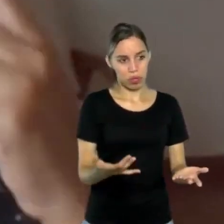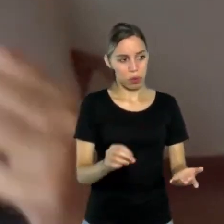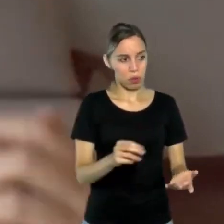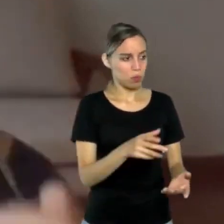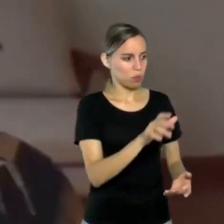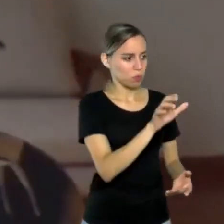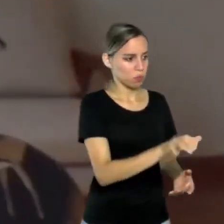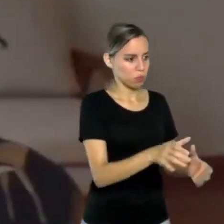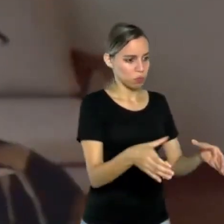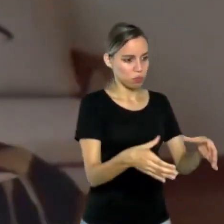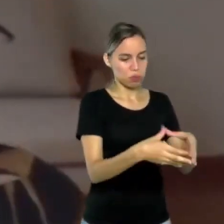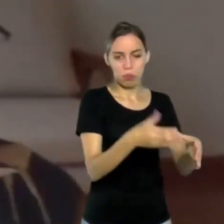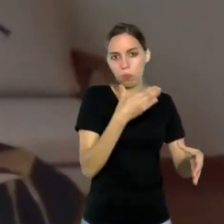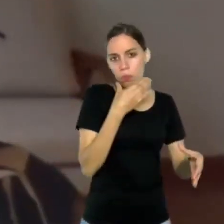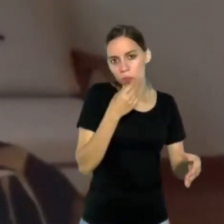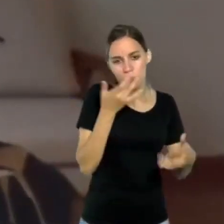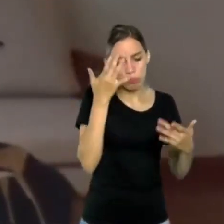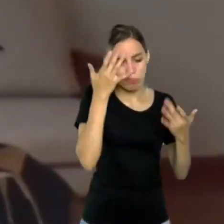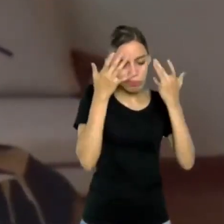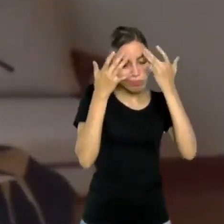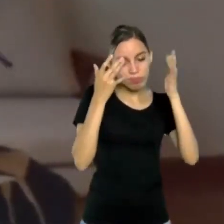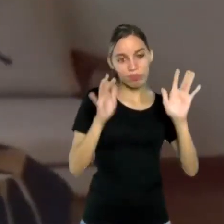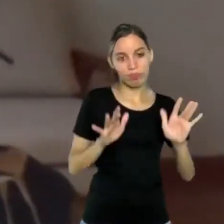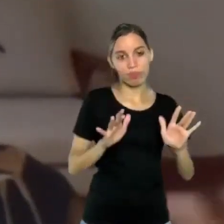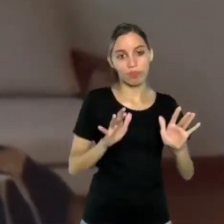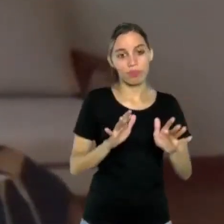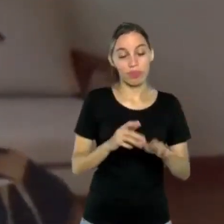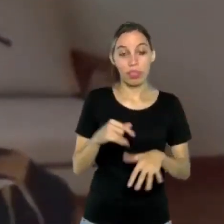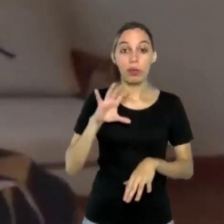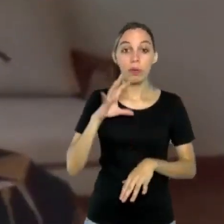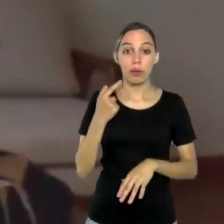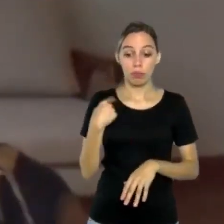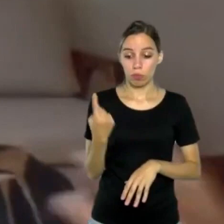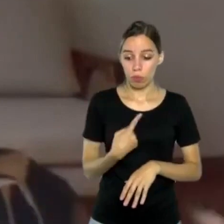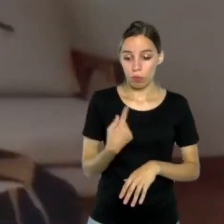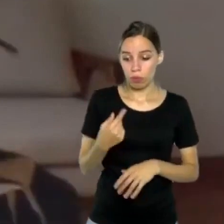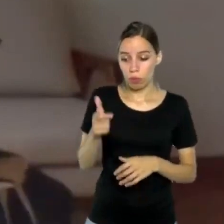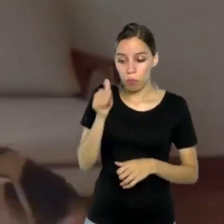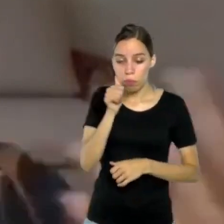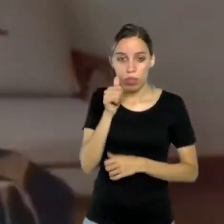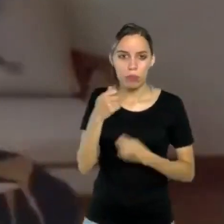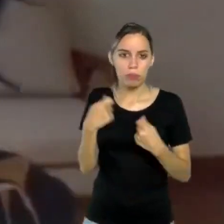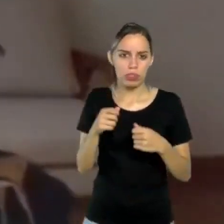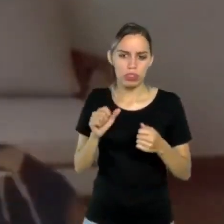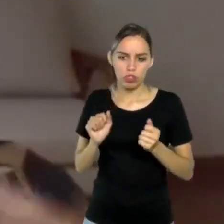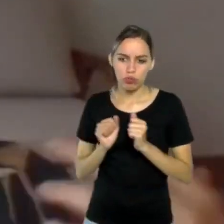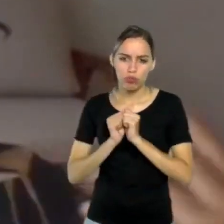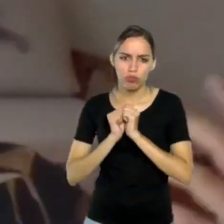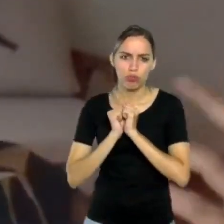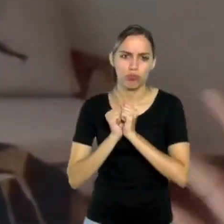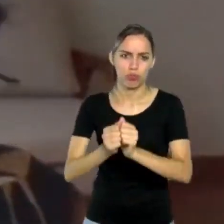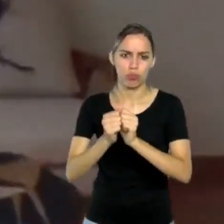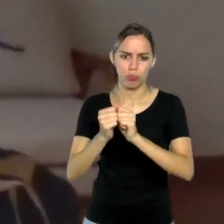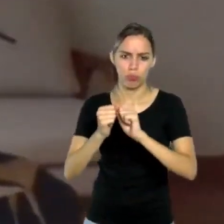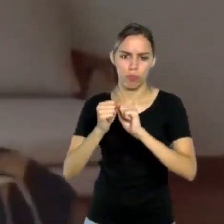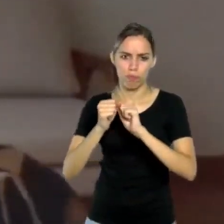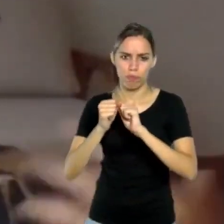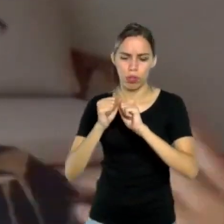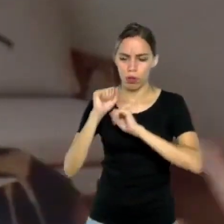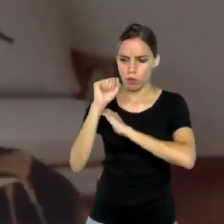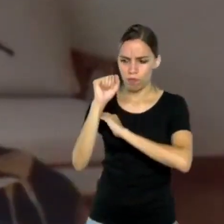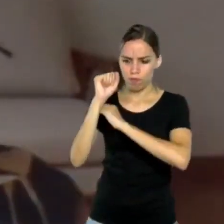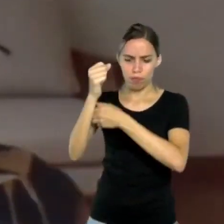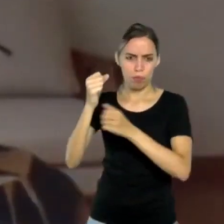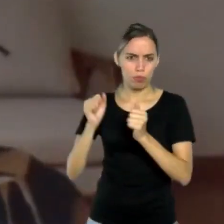gente sempre acha que a gente precisa se juntar, precisa se fortalecer, precisa estar junto, lutar junto, rir